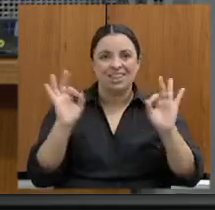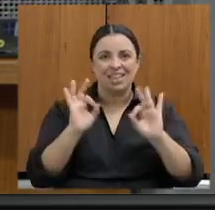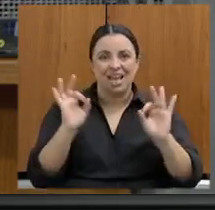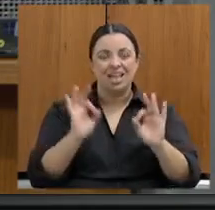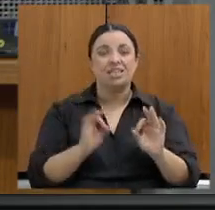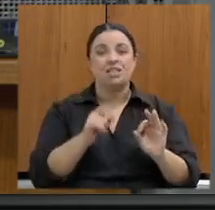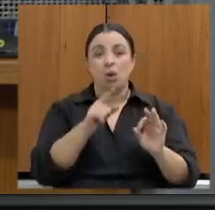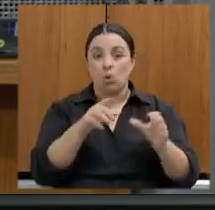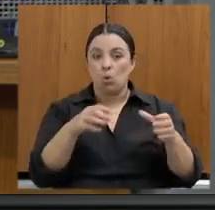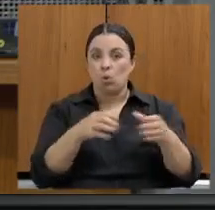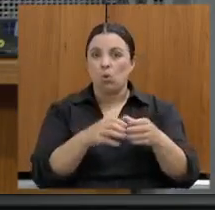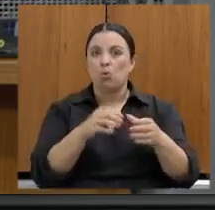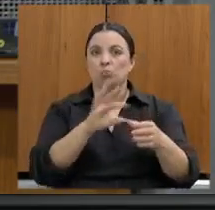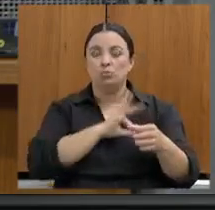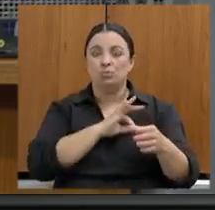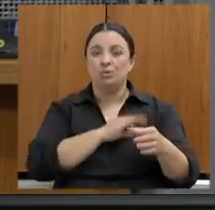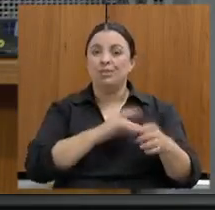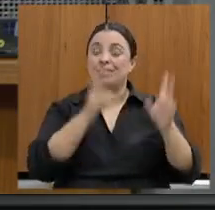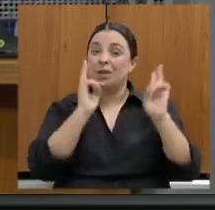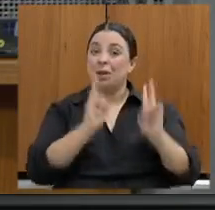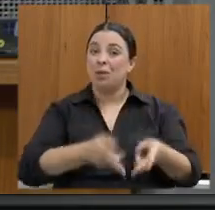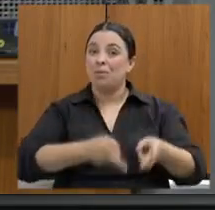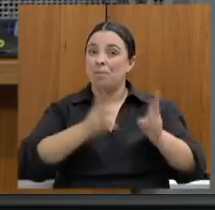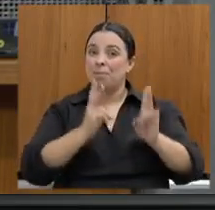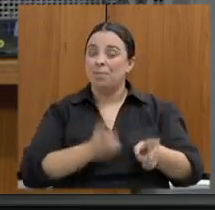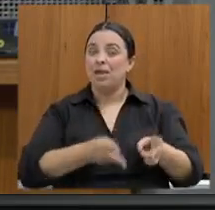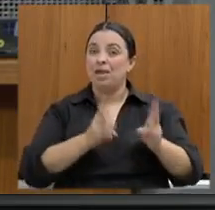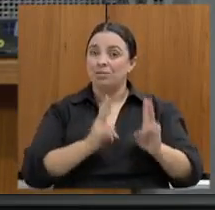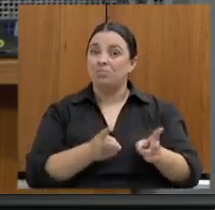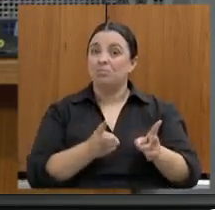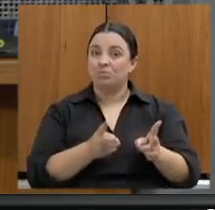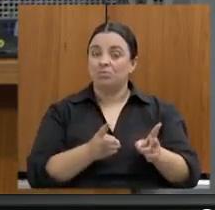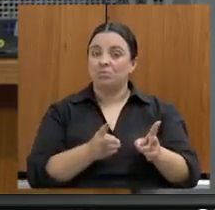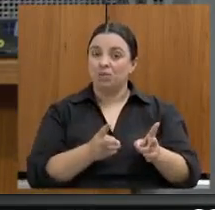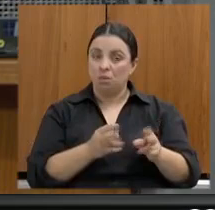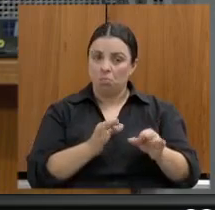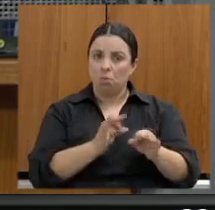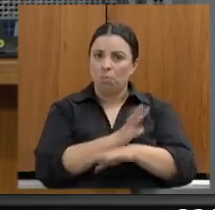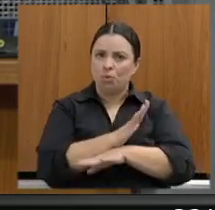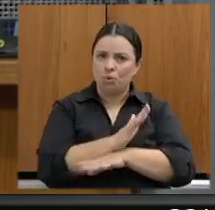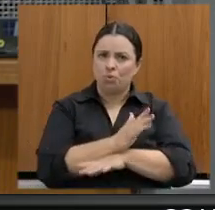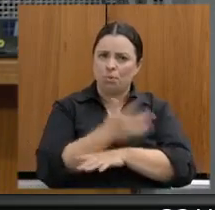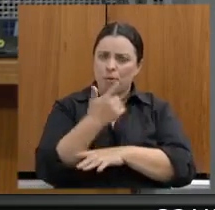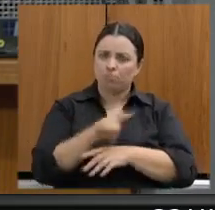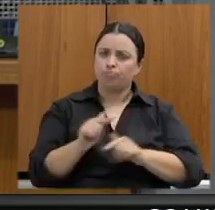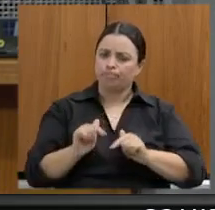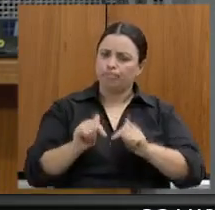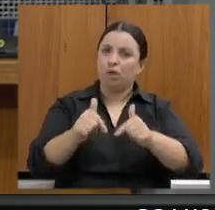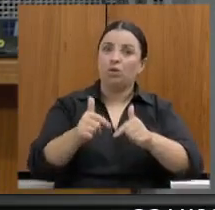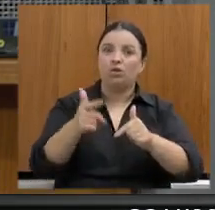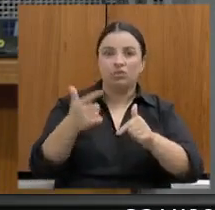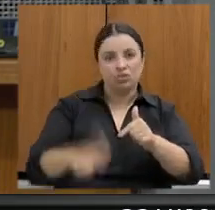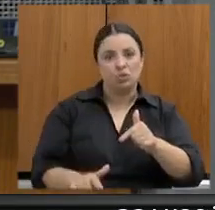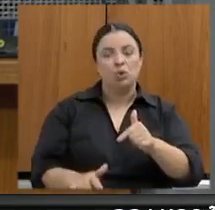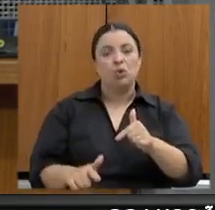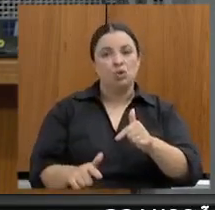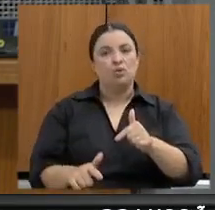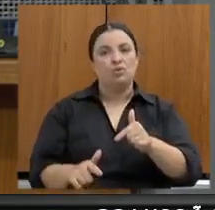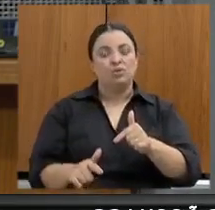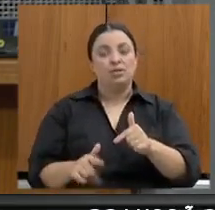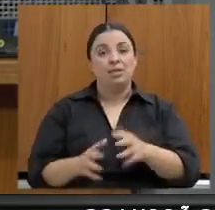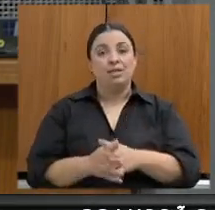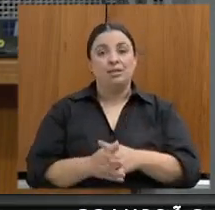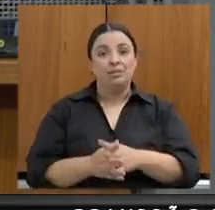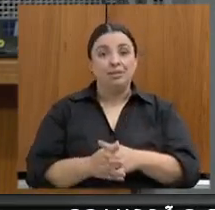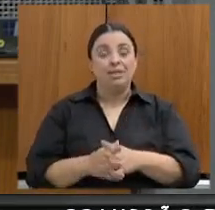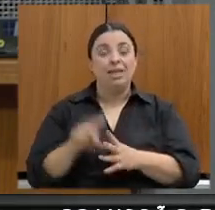continuou mesmo depois daquela ação e pronto para agir em outras circunstâncias e